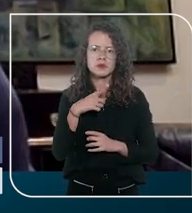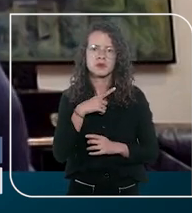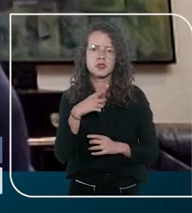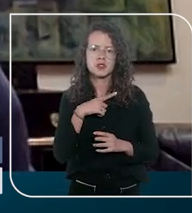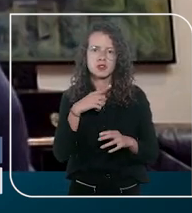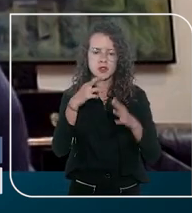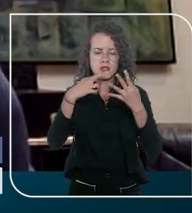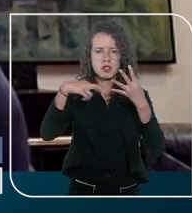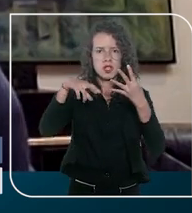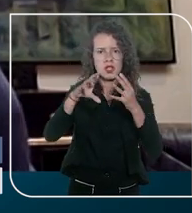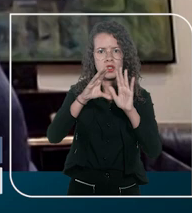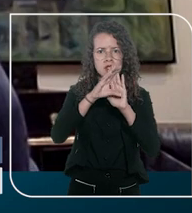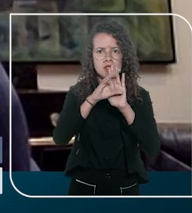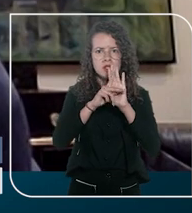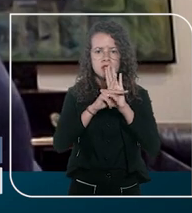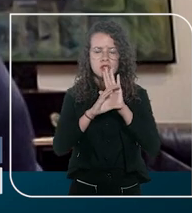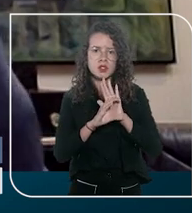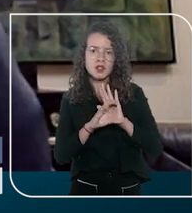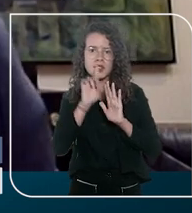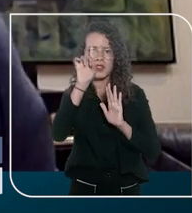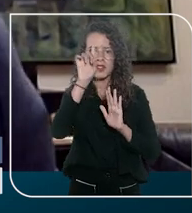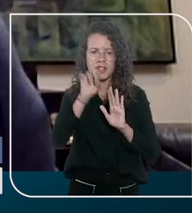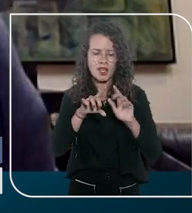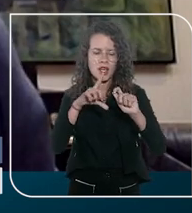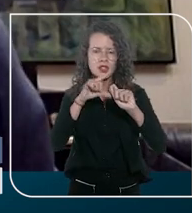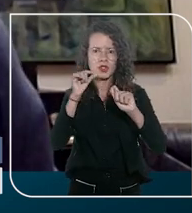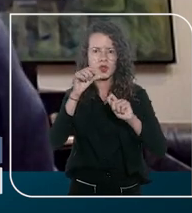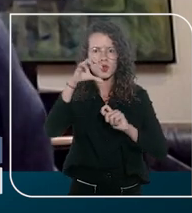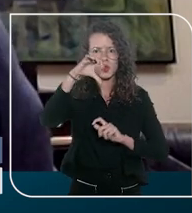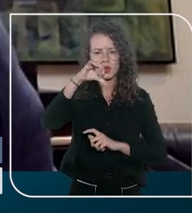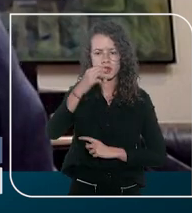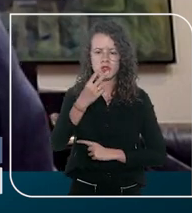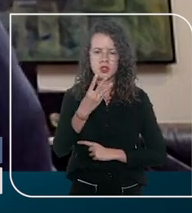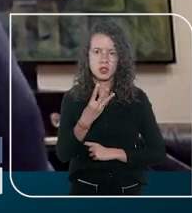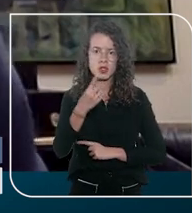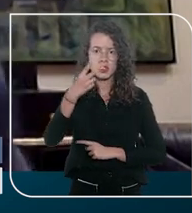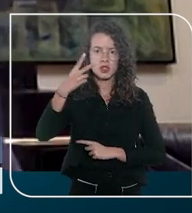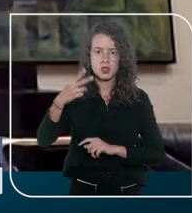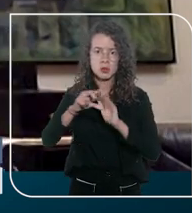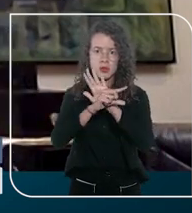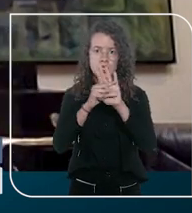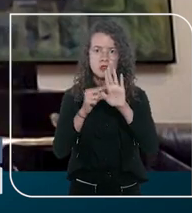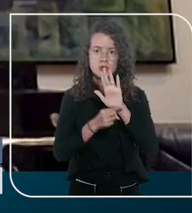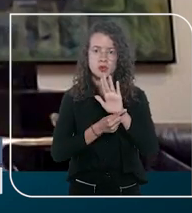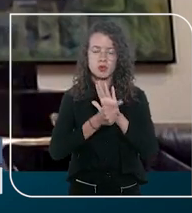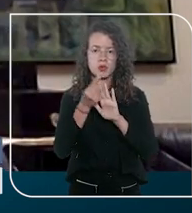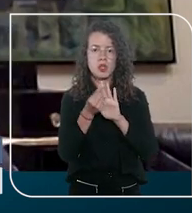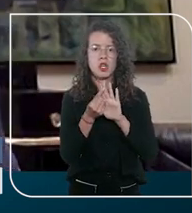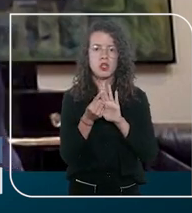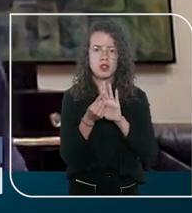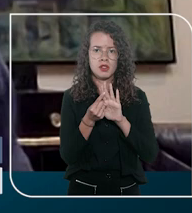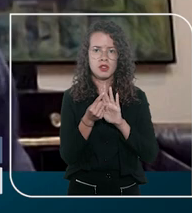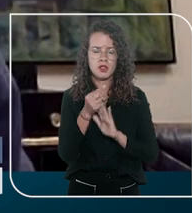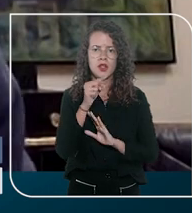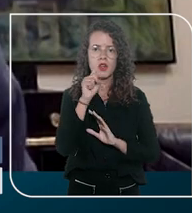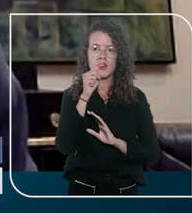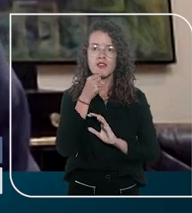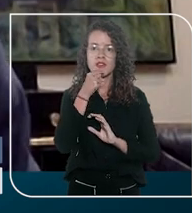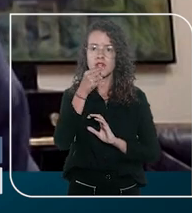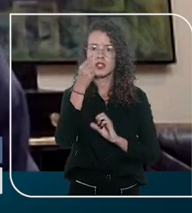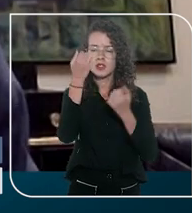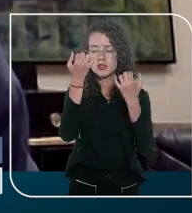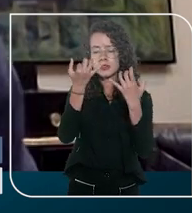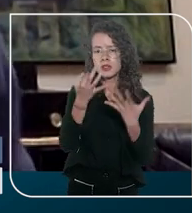dos recursos no CPC, que é o 932, parágrafo único. O 932, parágrafo único, dispõe o